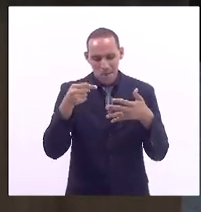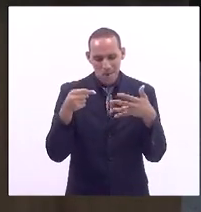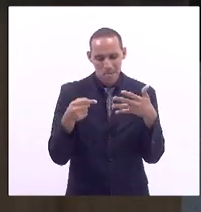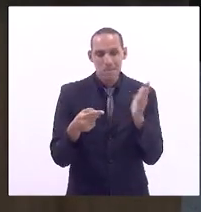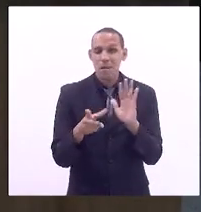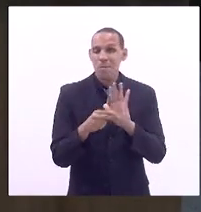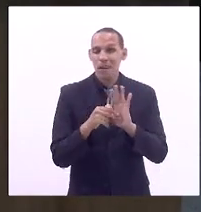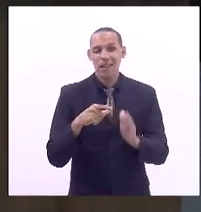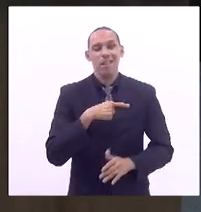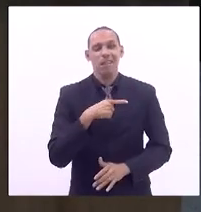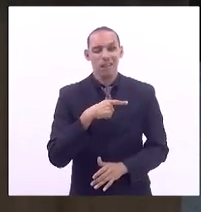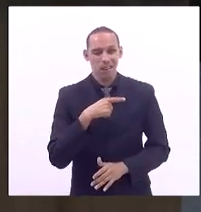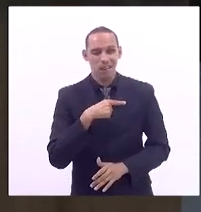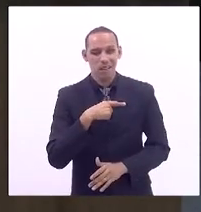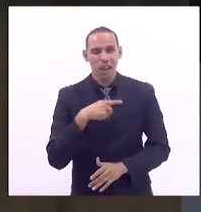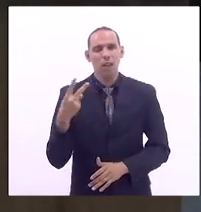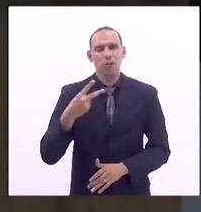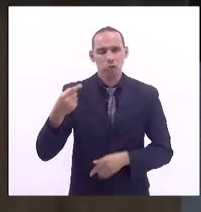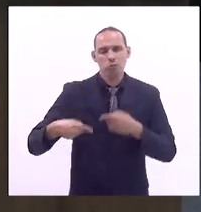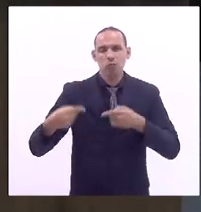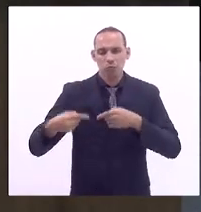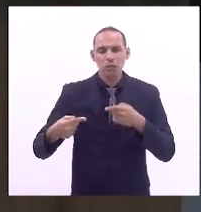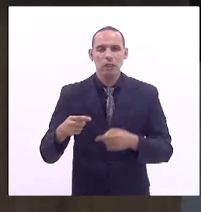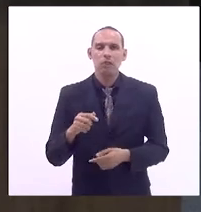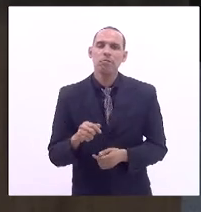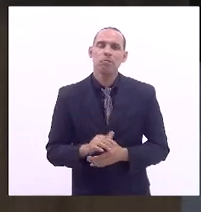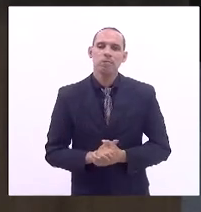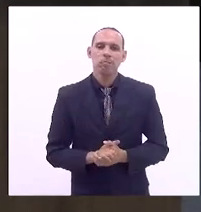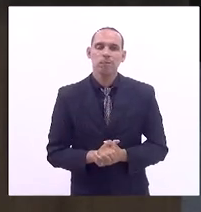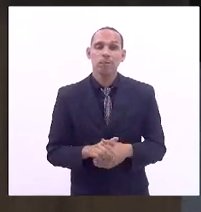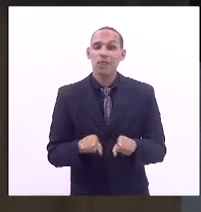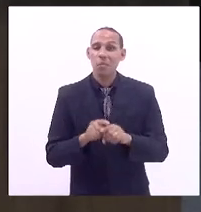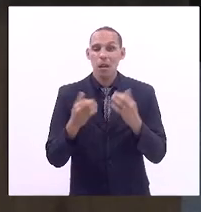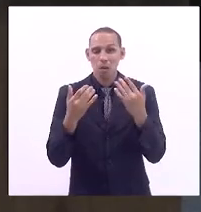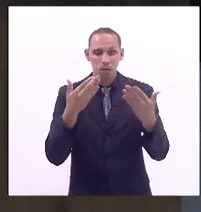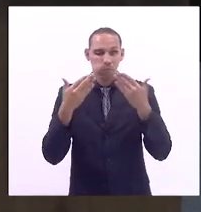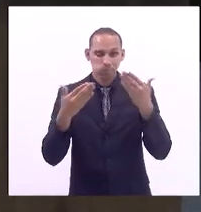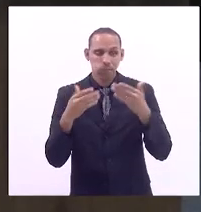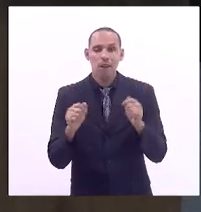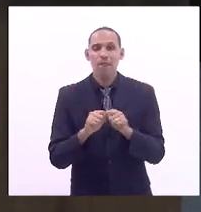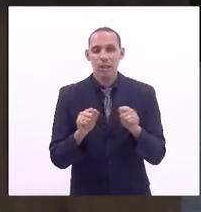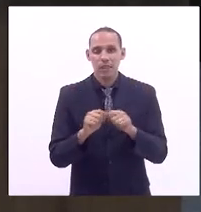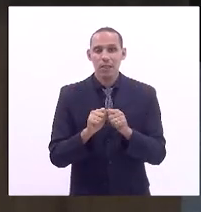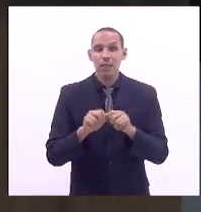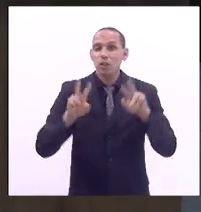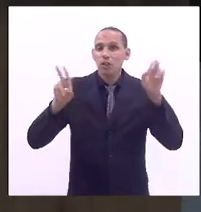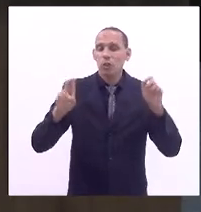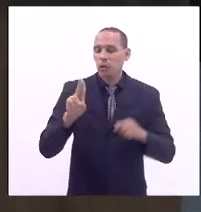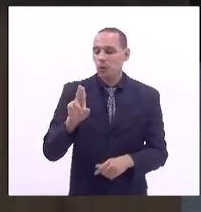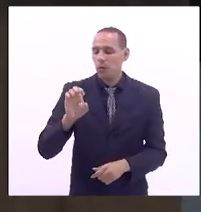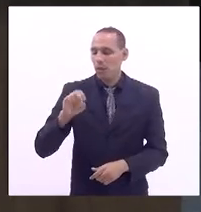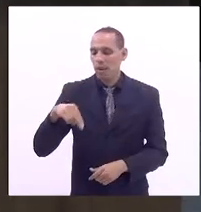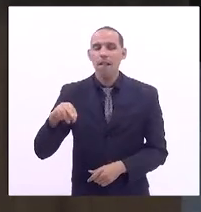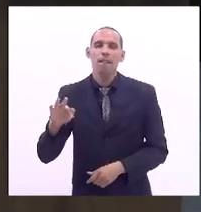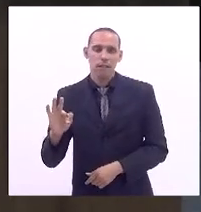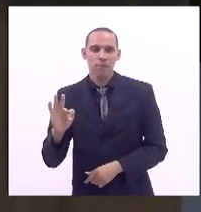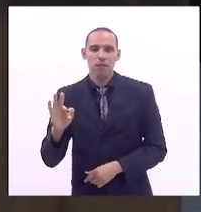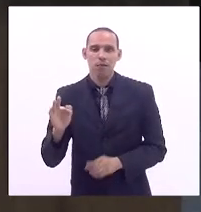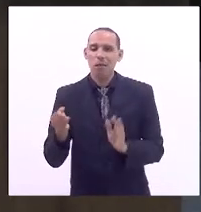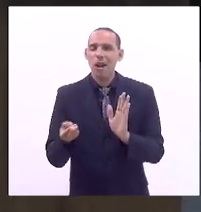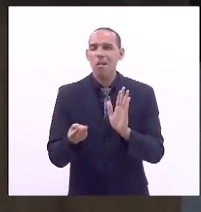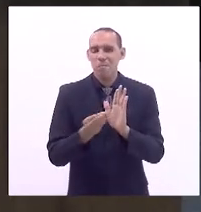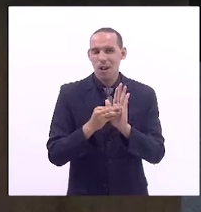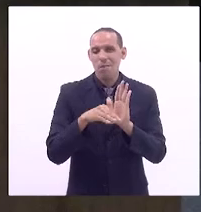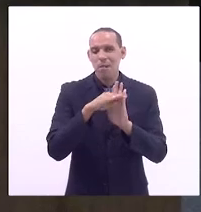para fazer nesse projeto em segunda discussão e vamos realizar uma audiência pública sobre a wi-fi que já está na pauta